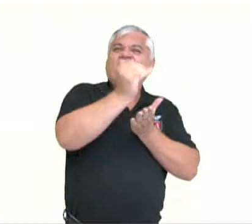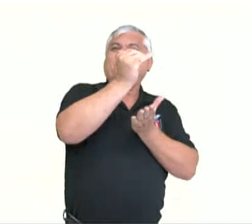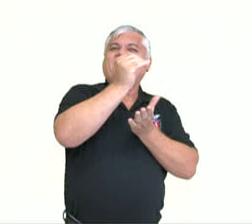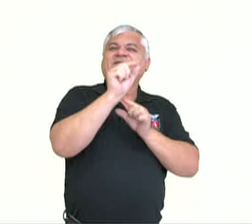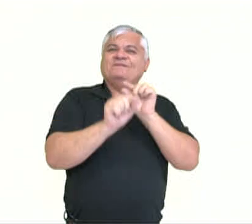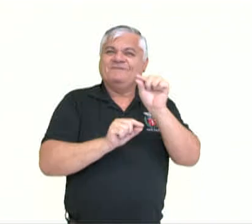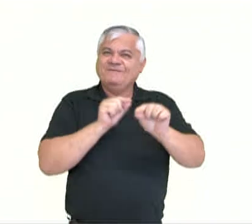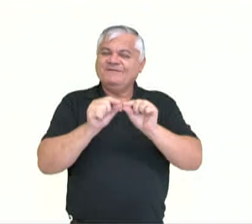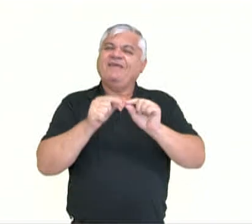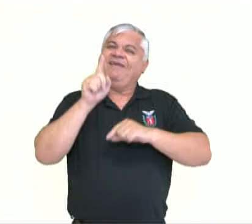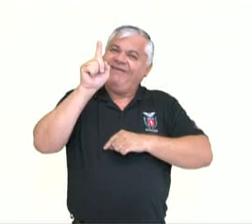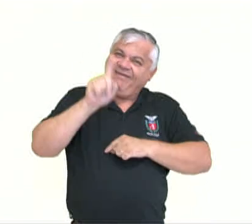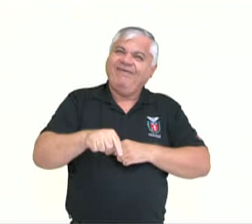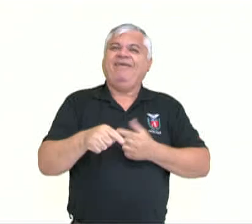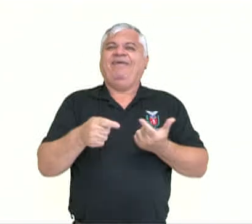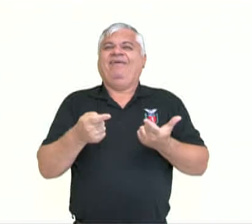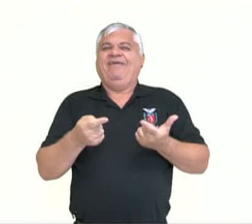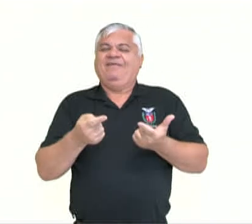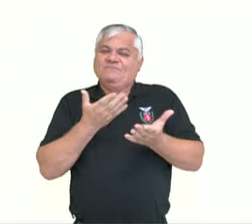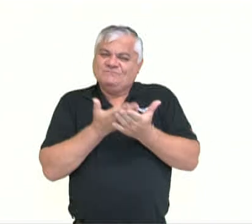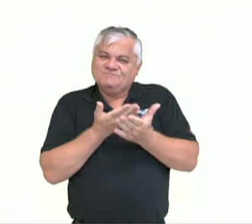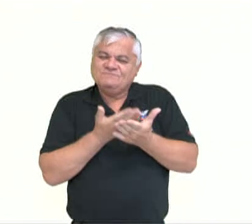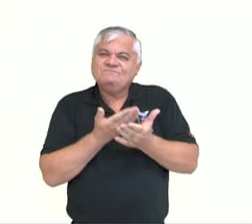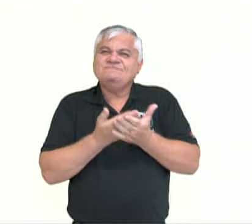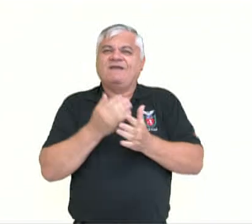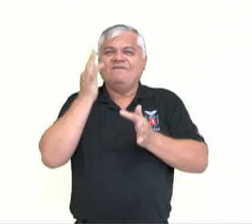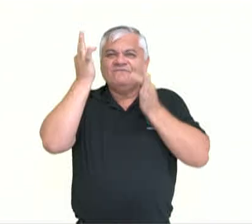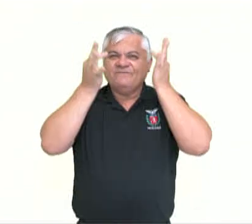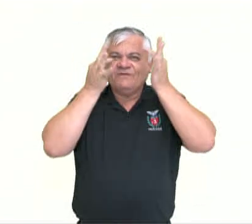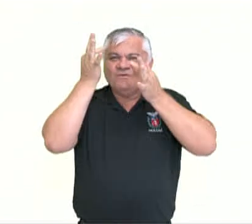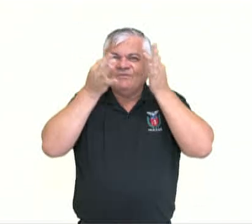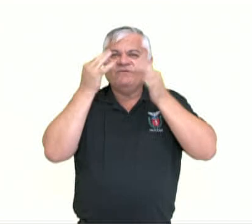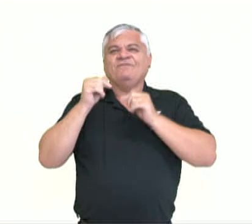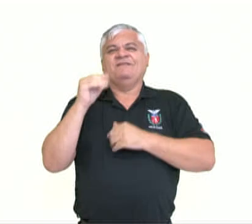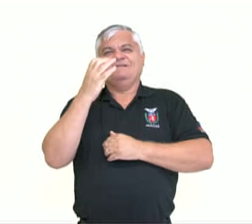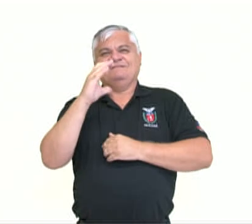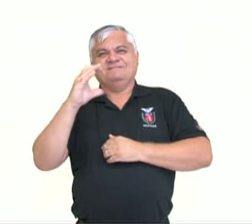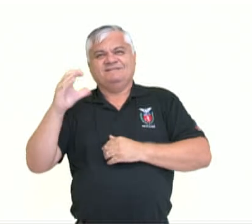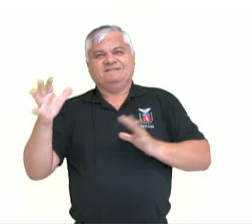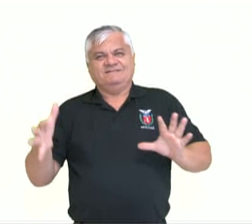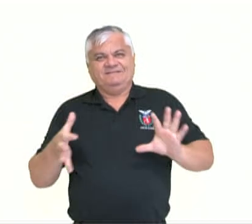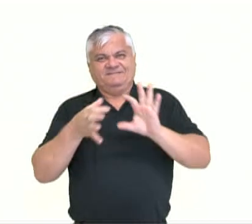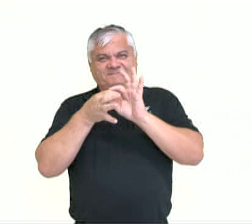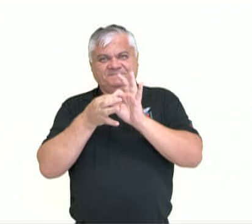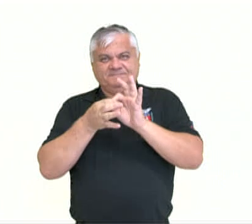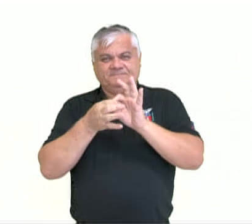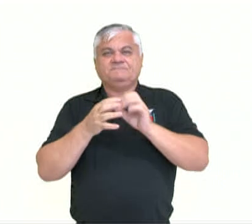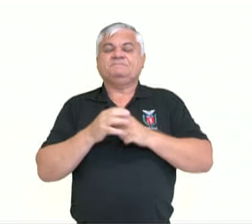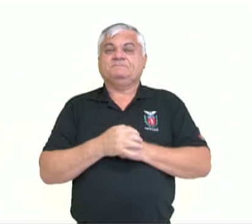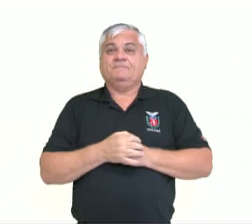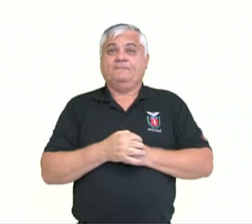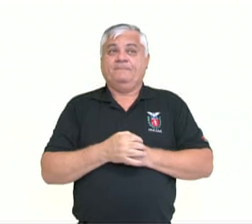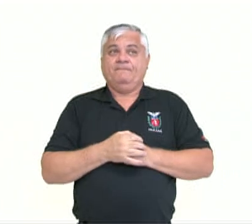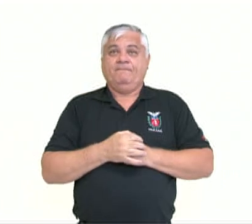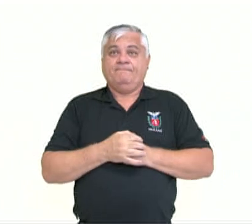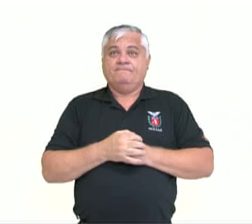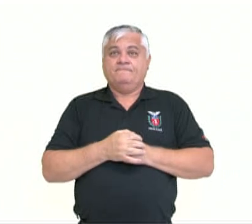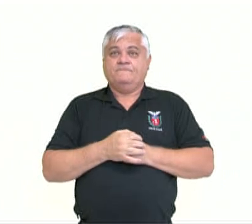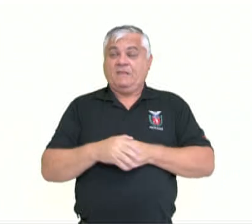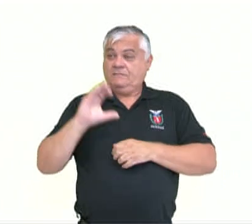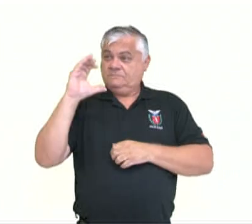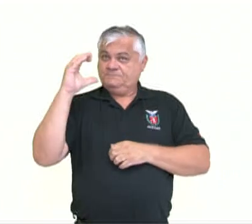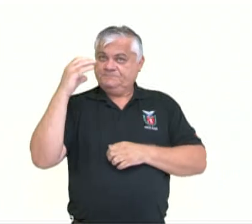de partida para a filosofia e para a ciência. Ciência e filosofia